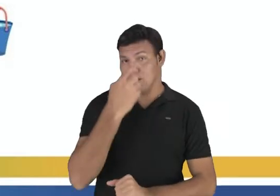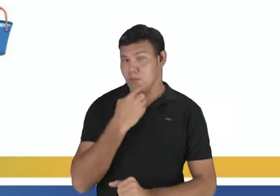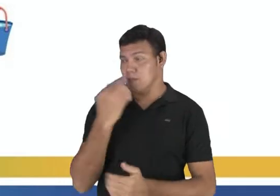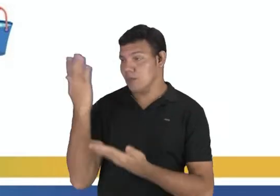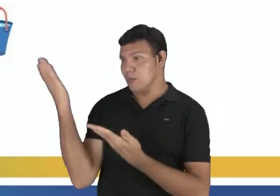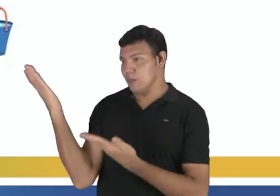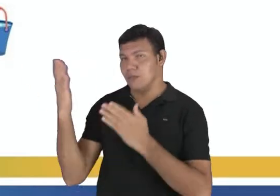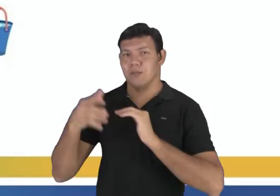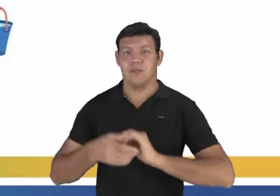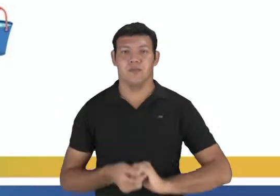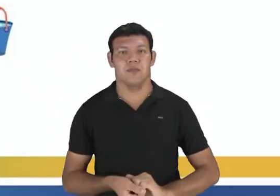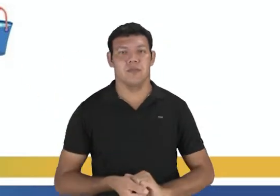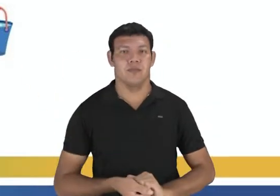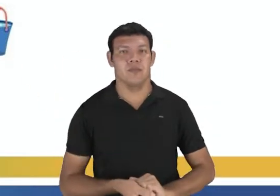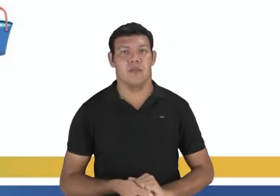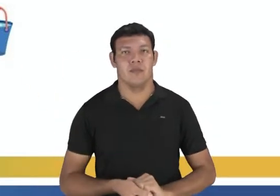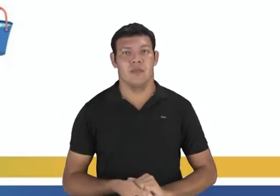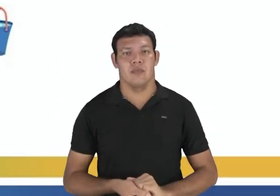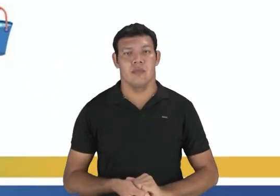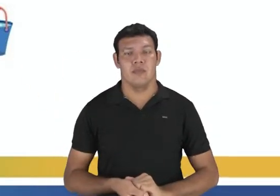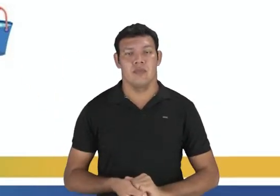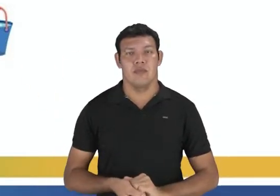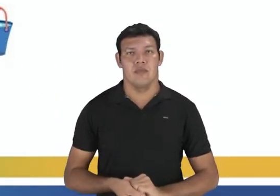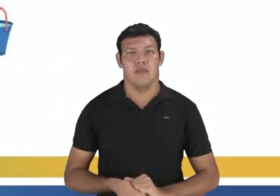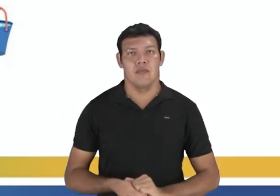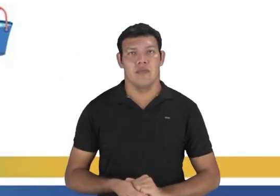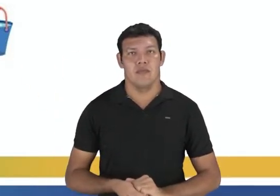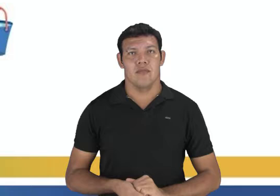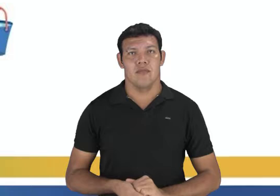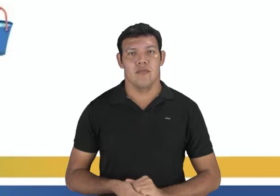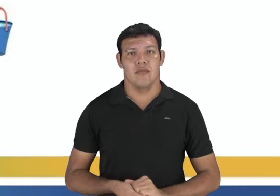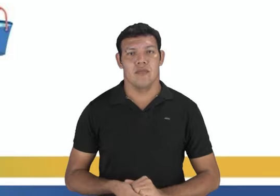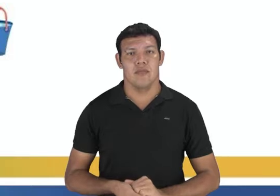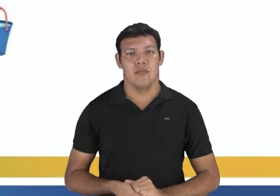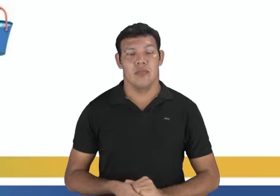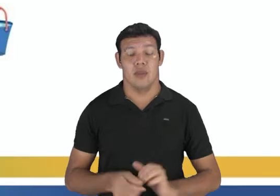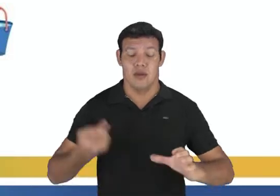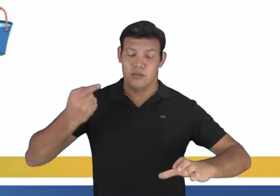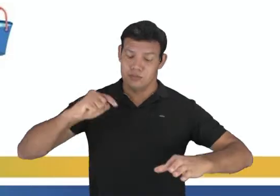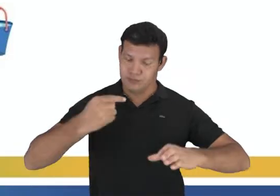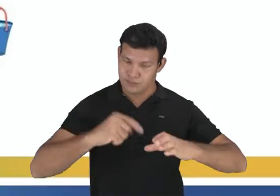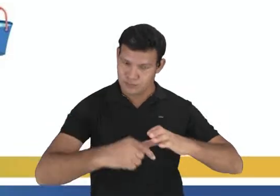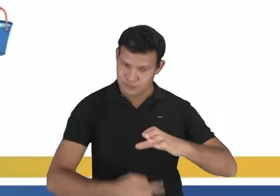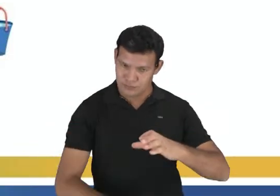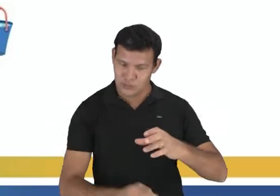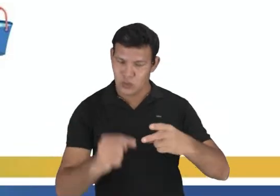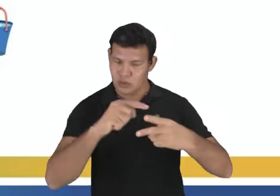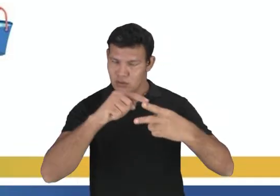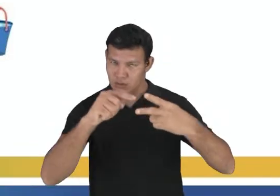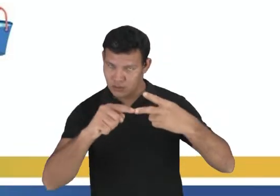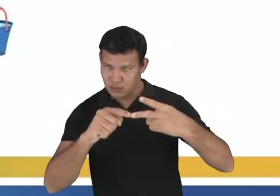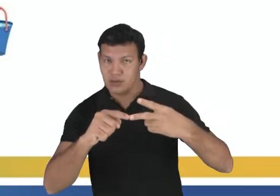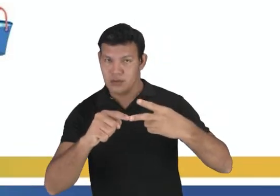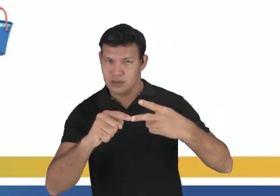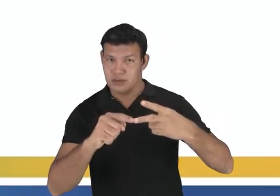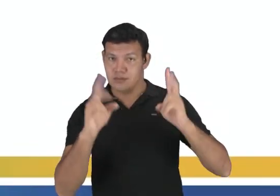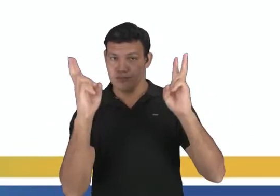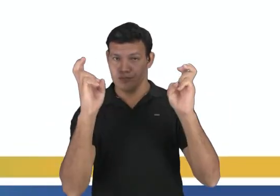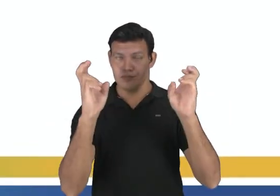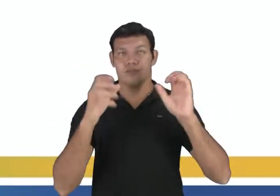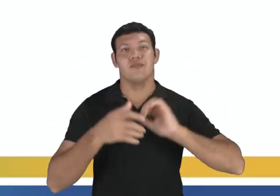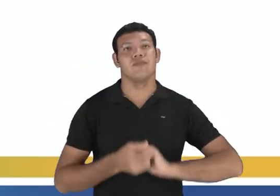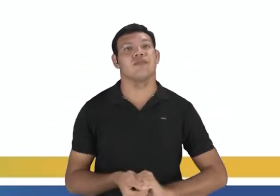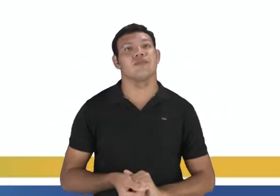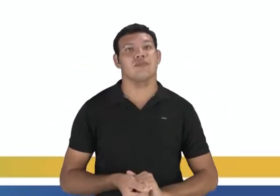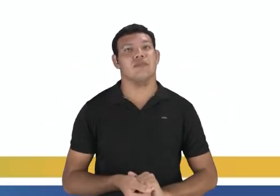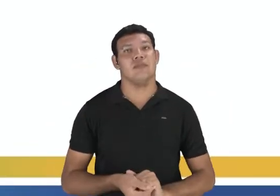figura representando essa unidade e aí nós vamos aprofundar sobre essas duas temáticas. Então,